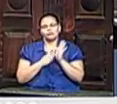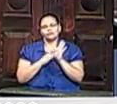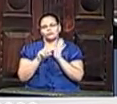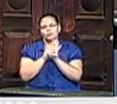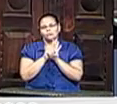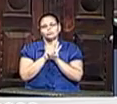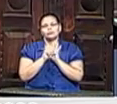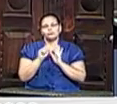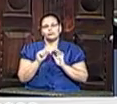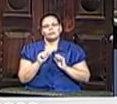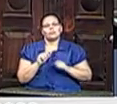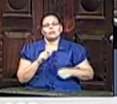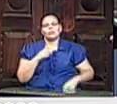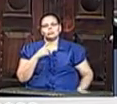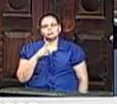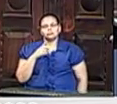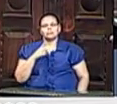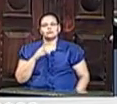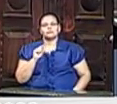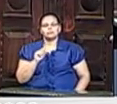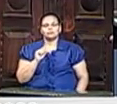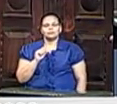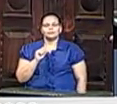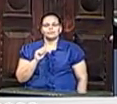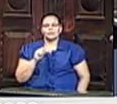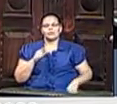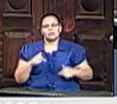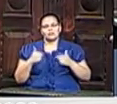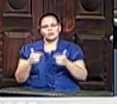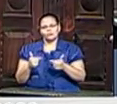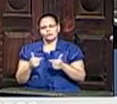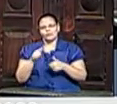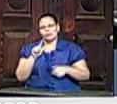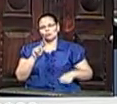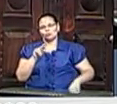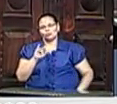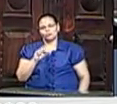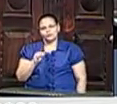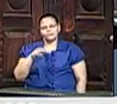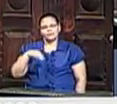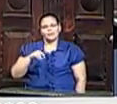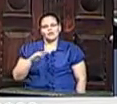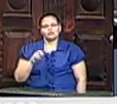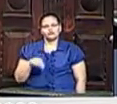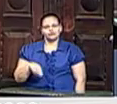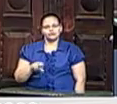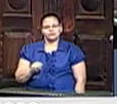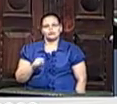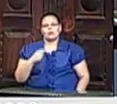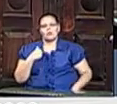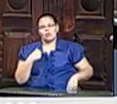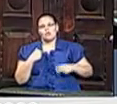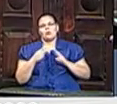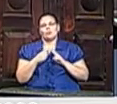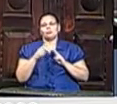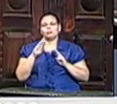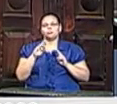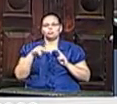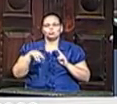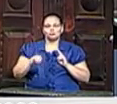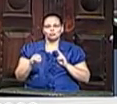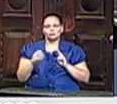Dauaire, e com esse projeto que eu insisto, iniciativa de Luiz Martins, a qual Bruno e eu nos